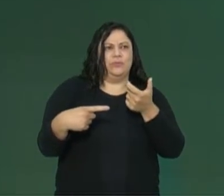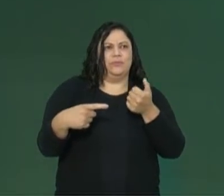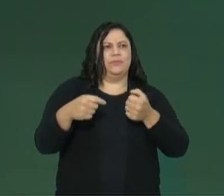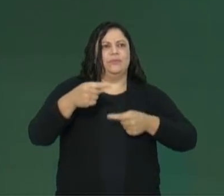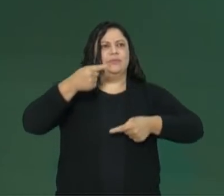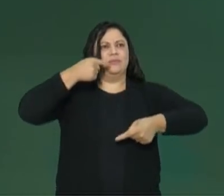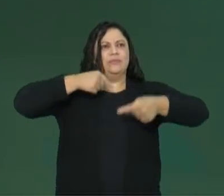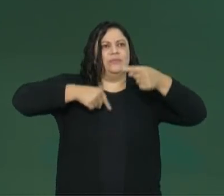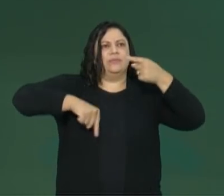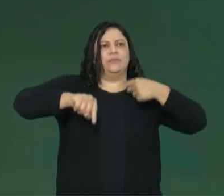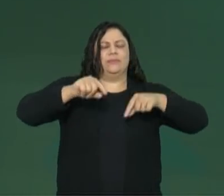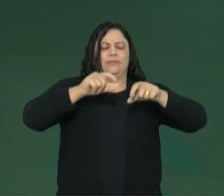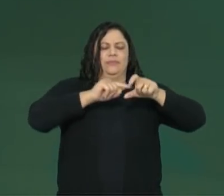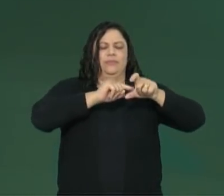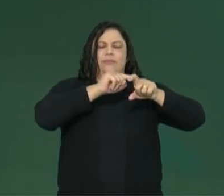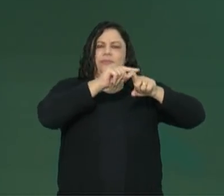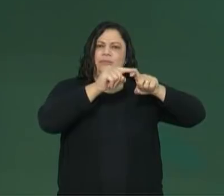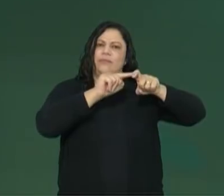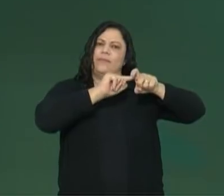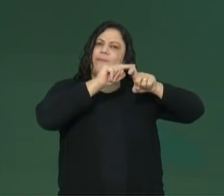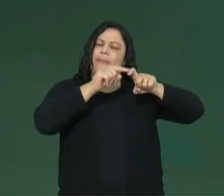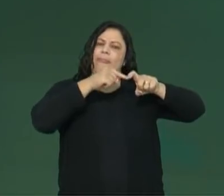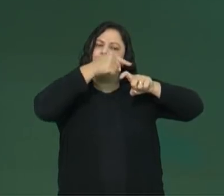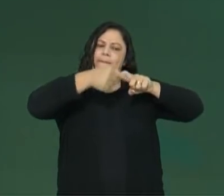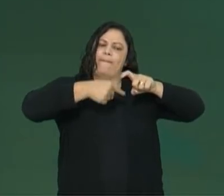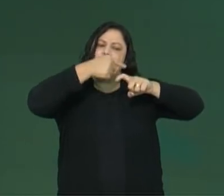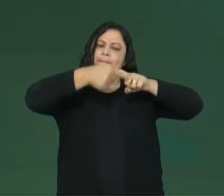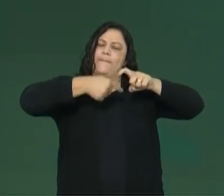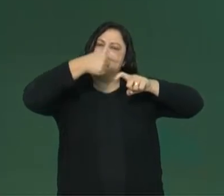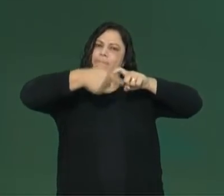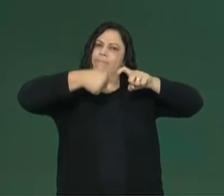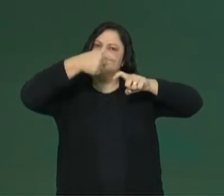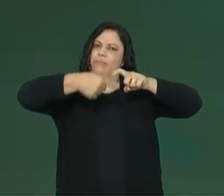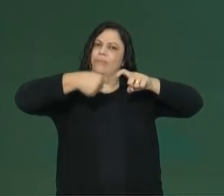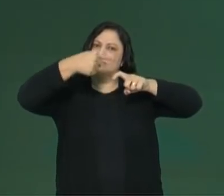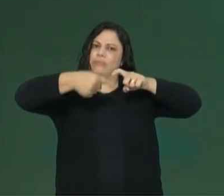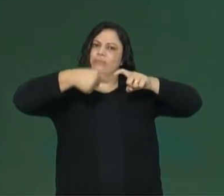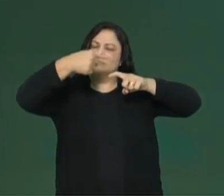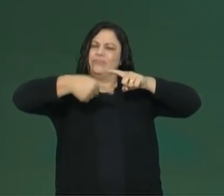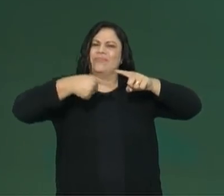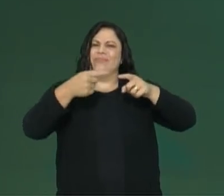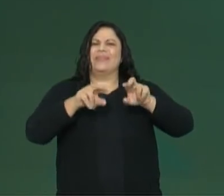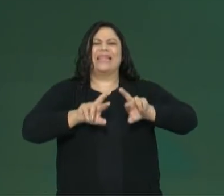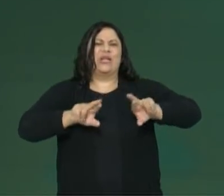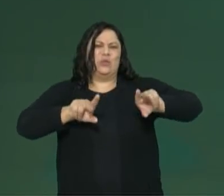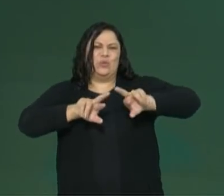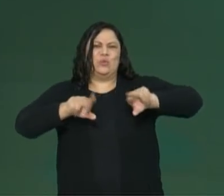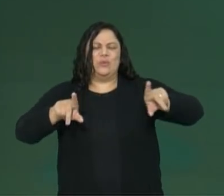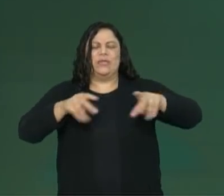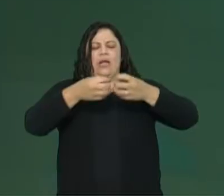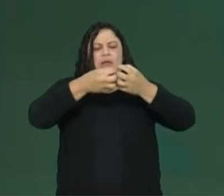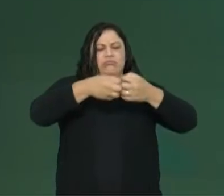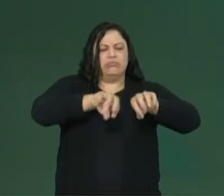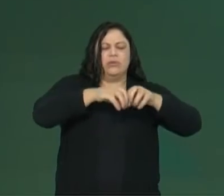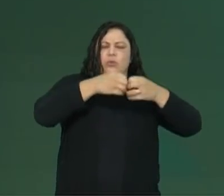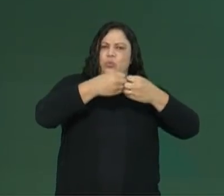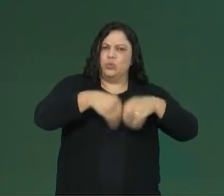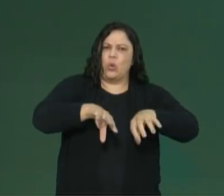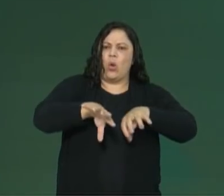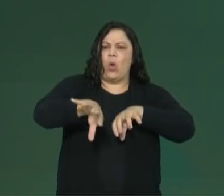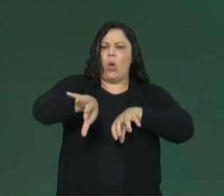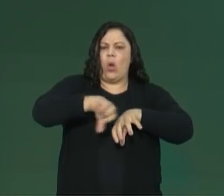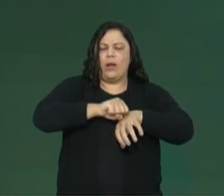que são uns anéis diferenciados, onde tem um canal vaginal por onde saem os óvulos, e daí ela recebe